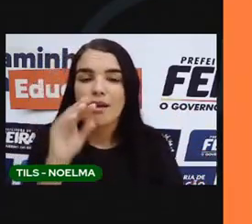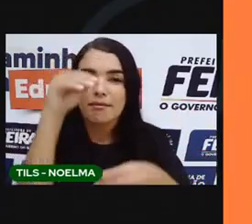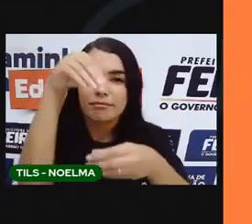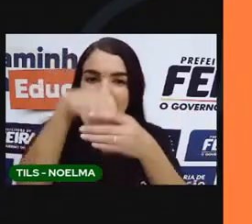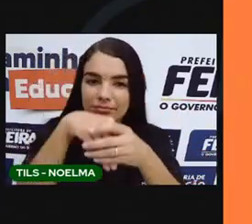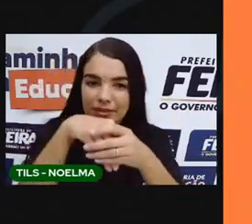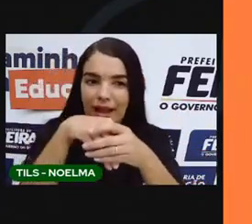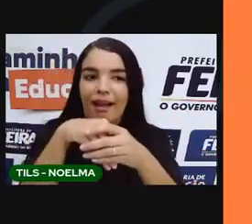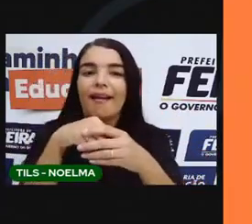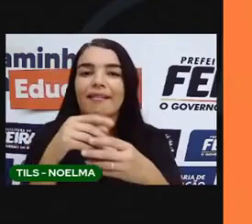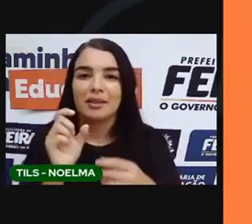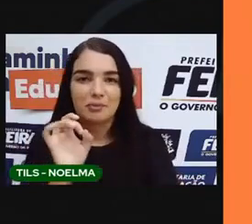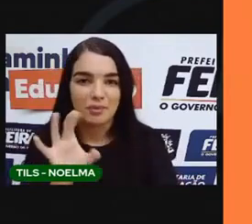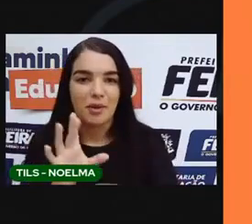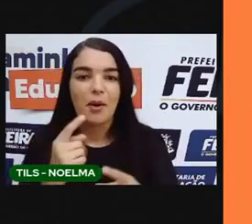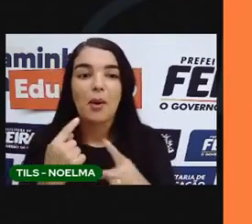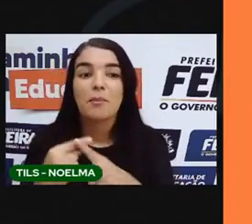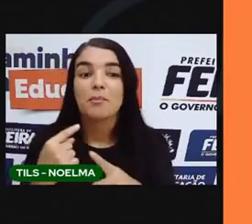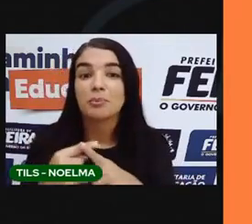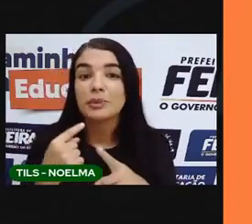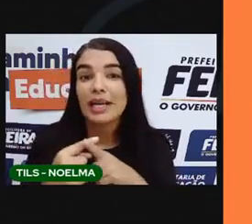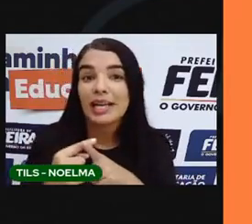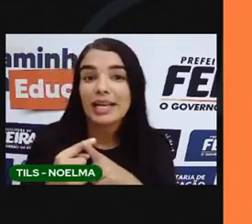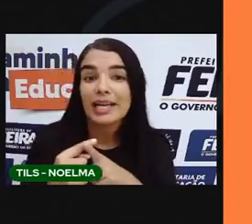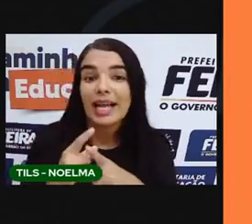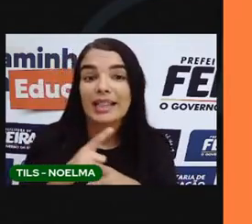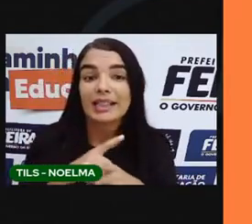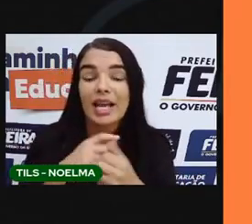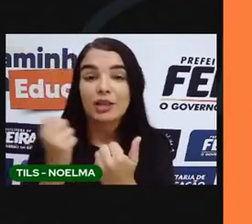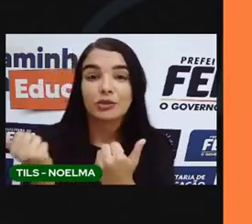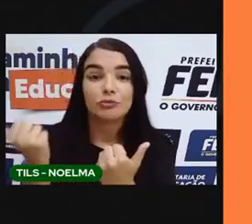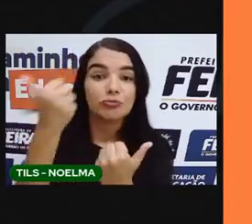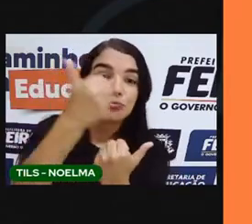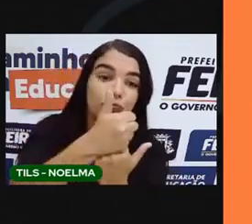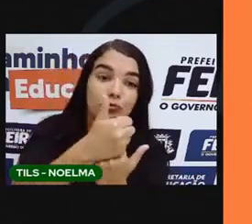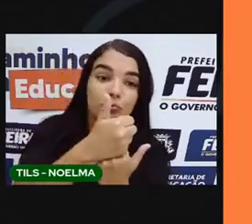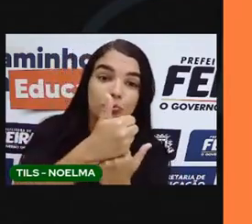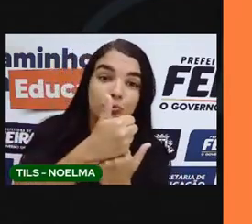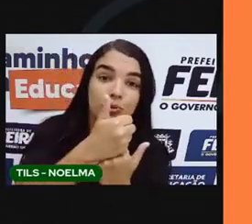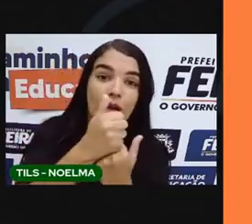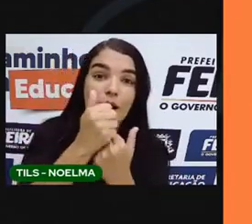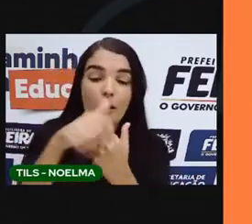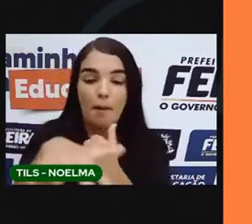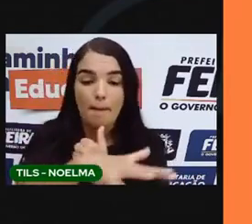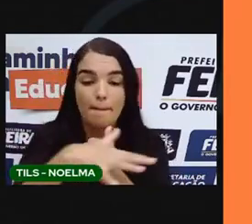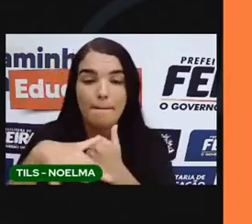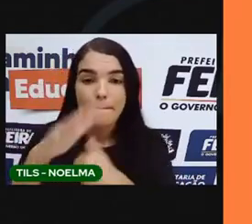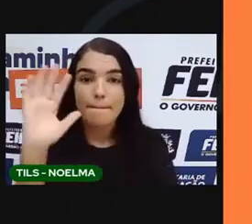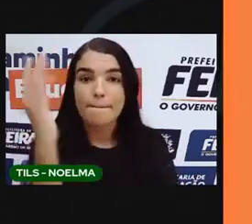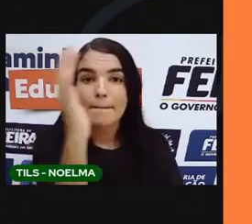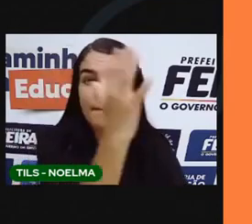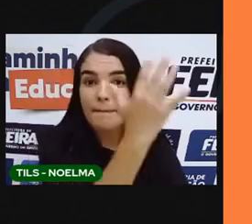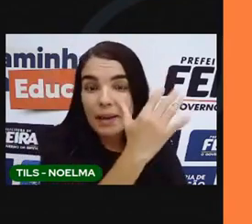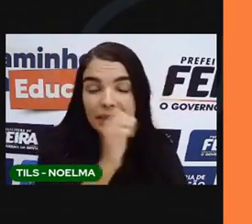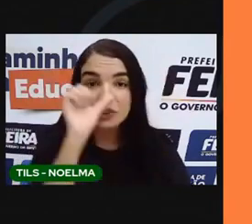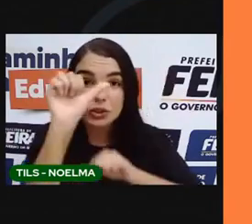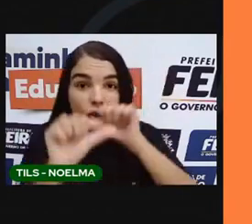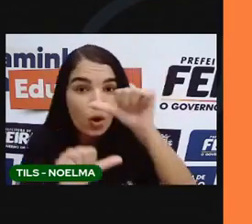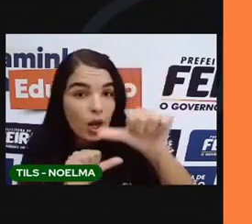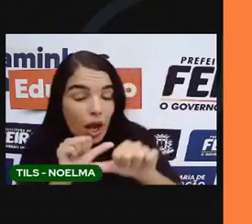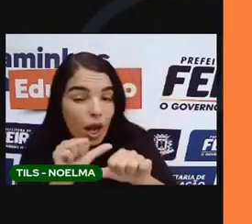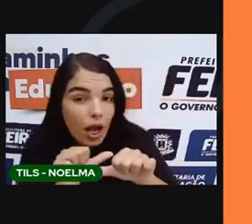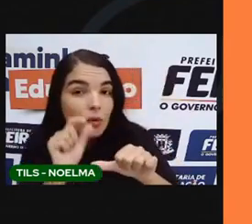alteração, sabe por quê? Por causa da substituição dessa vegetação por pastagens, que